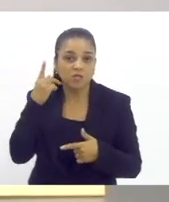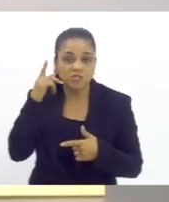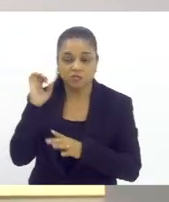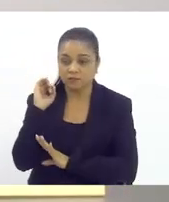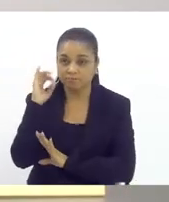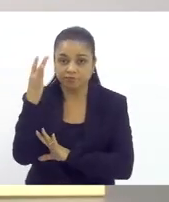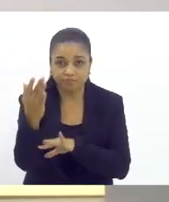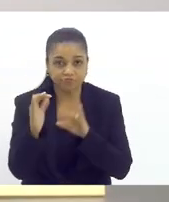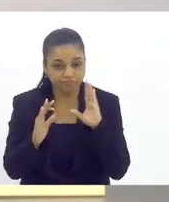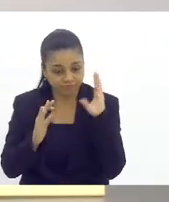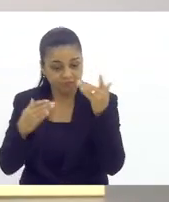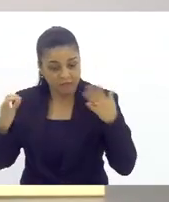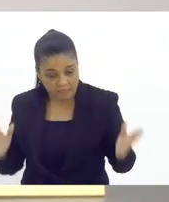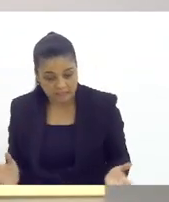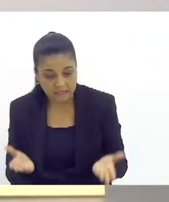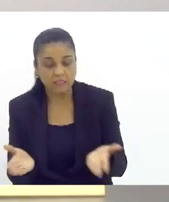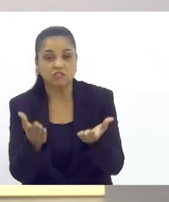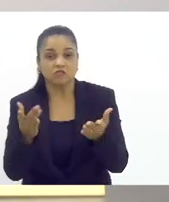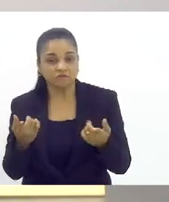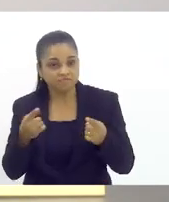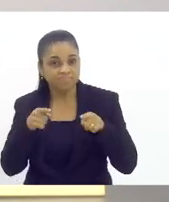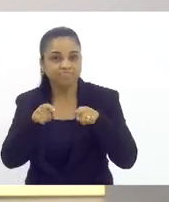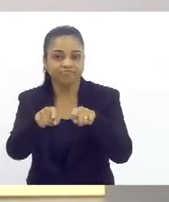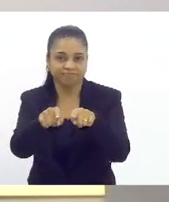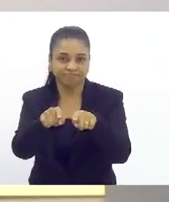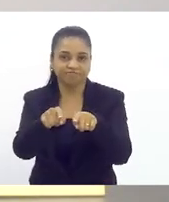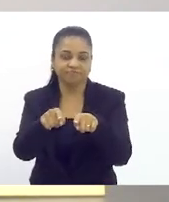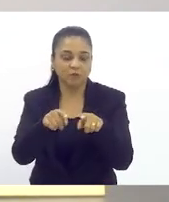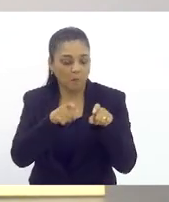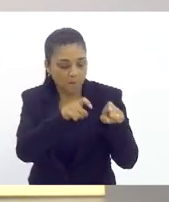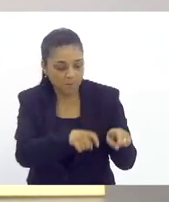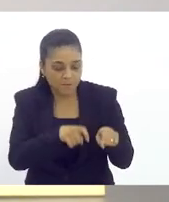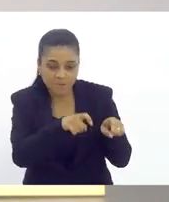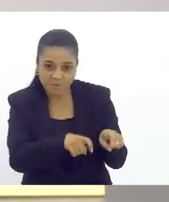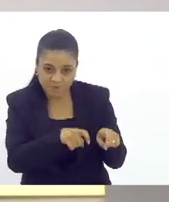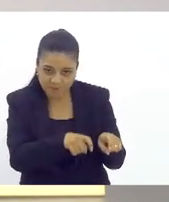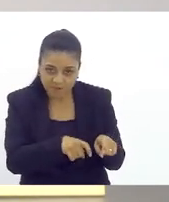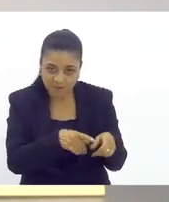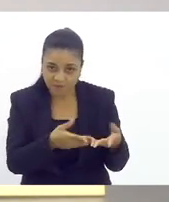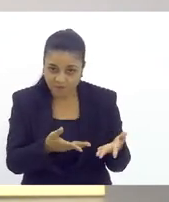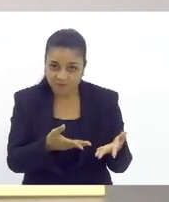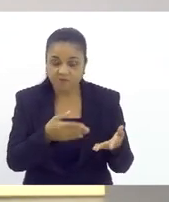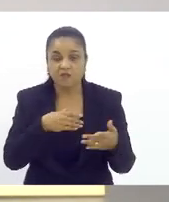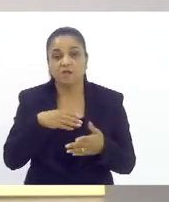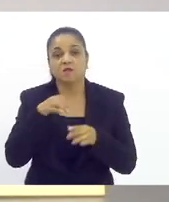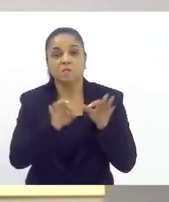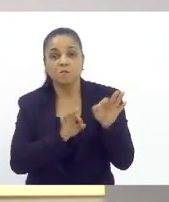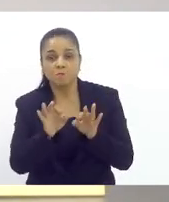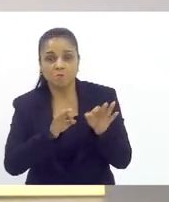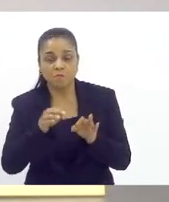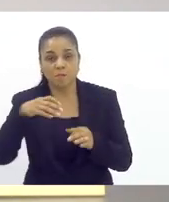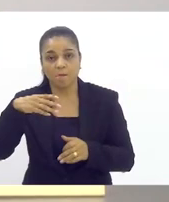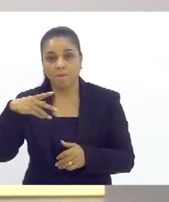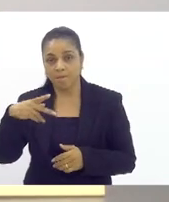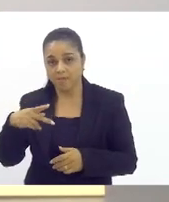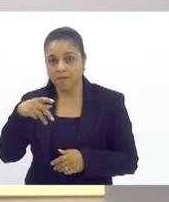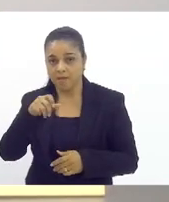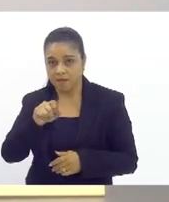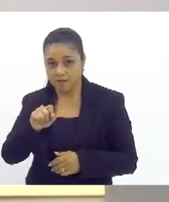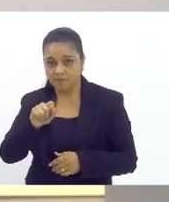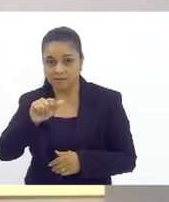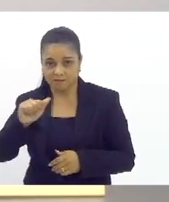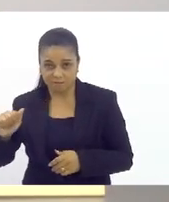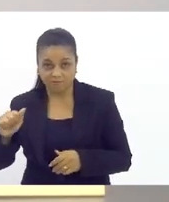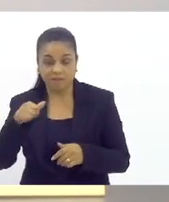à política de incentivo para os produtores rurais então nos projetos PSA uma coisa que a gente tem observado a gente tem que trazer